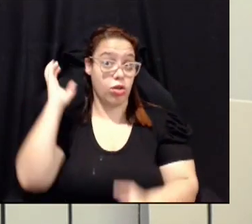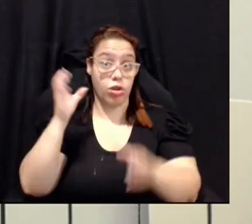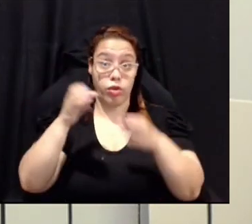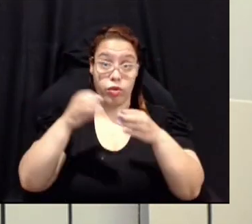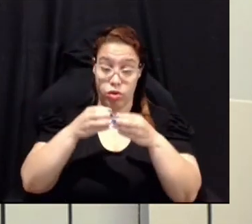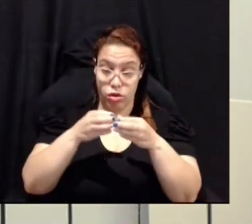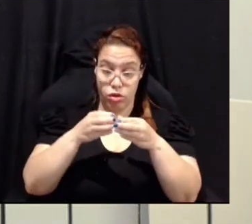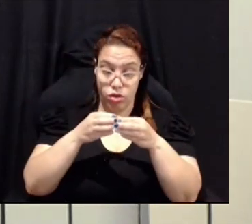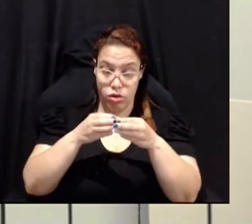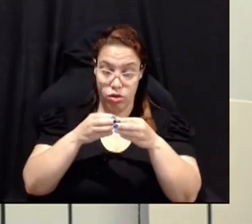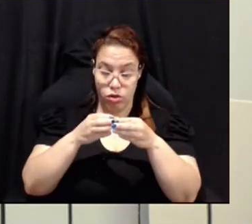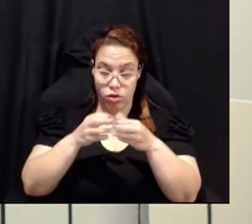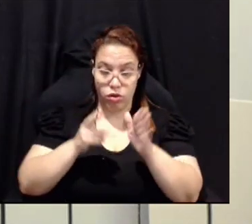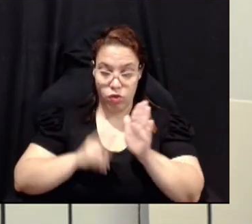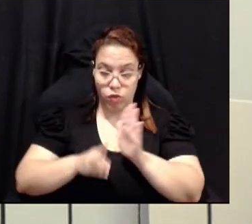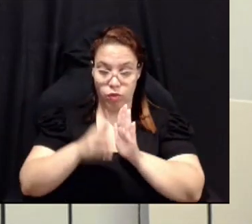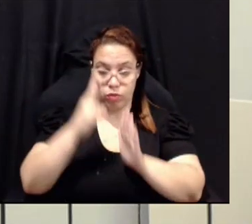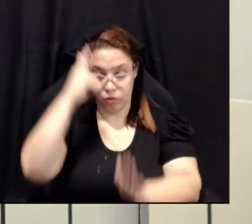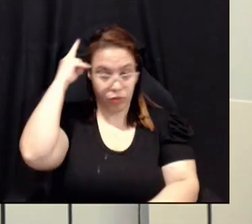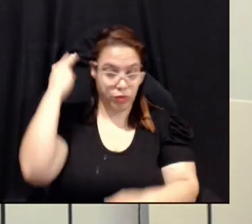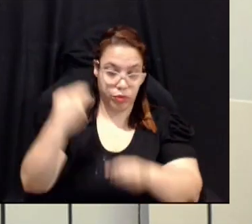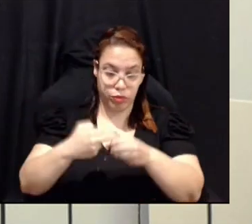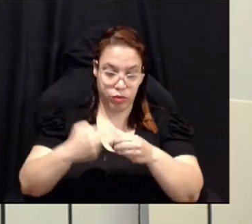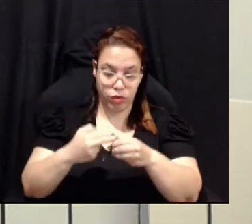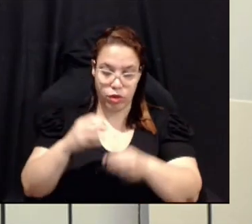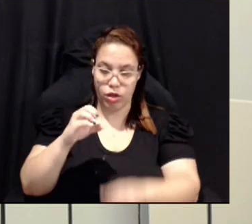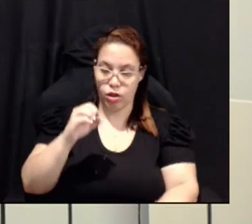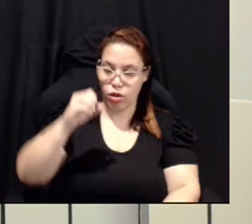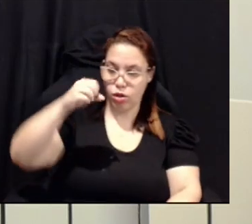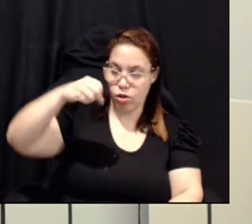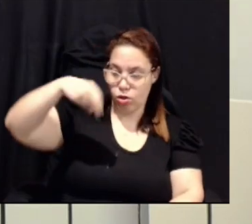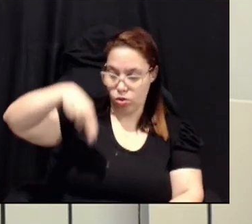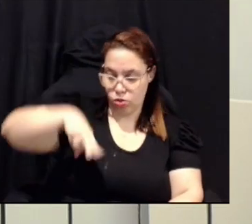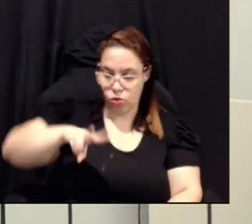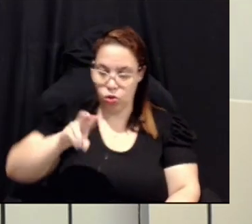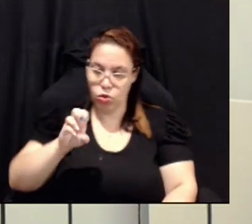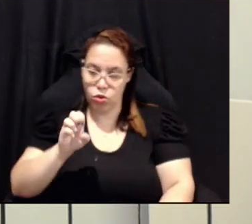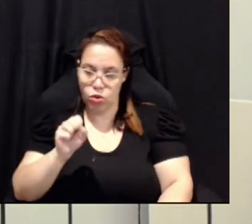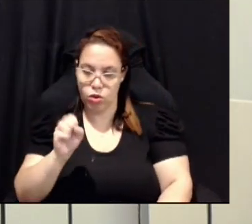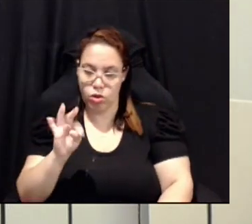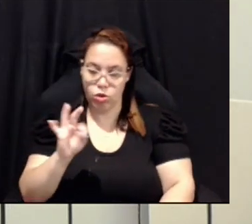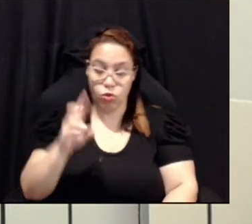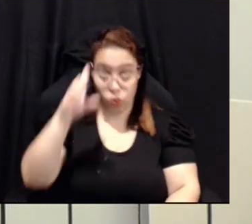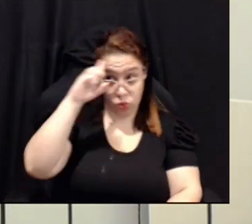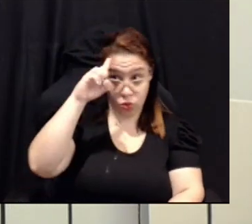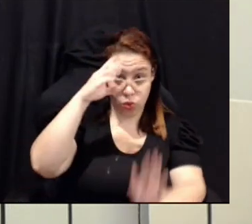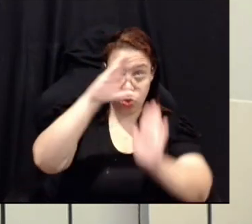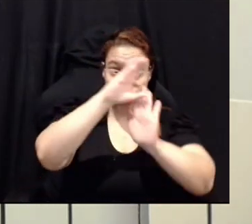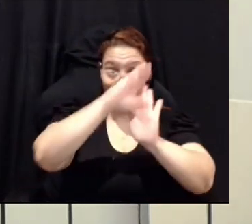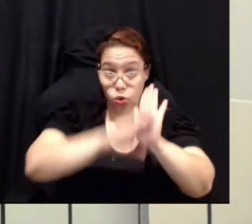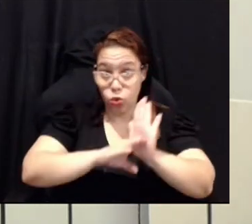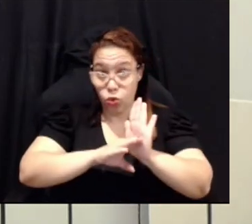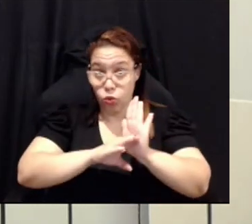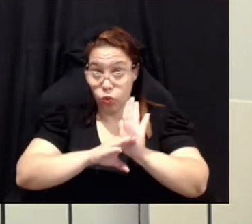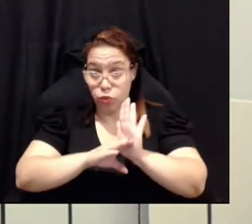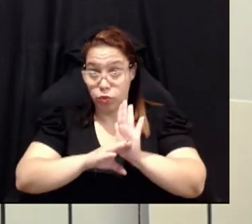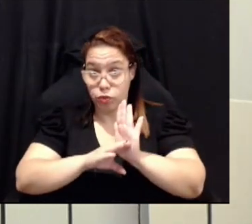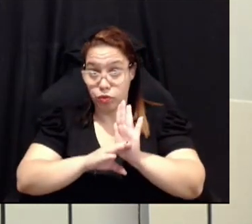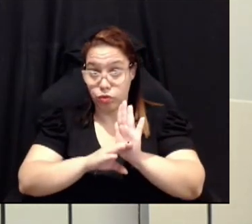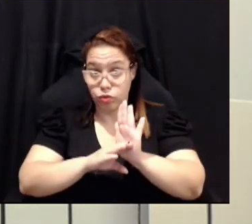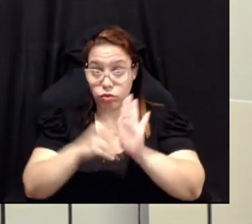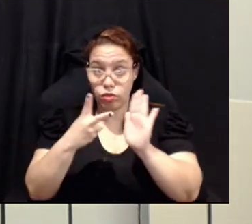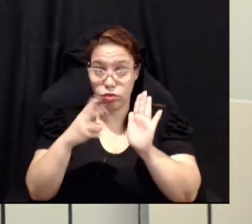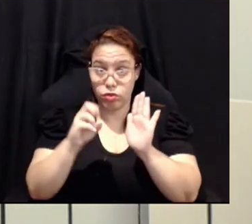os Vestibulares da Unicamp, a Convest, divulgou as datas do calendário para o vestibular da Unicamp